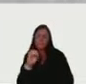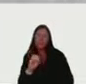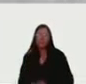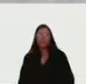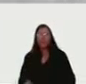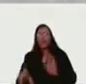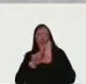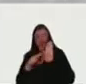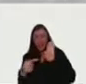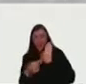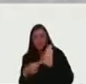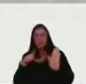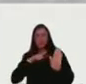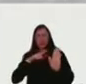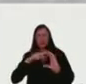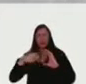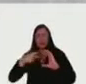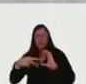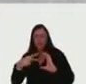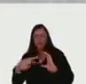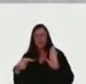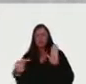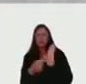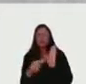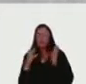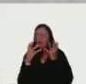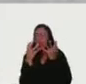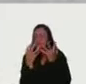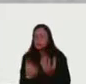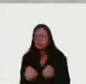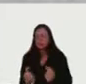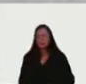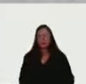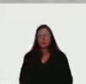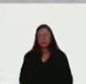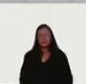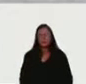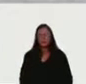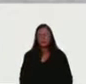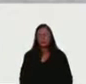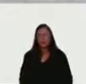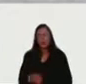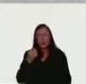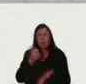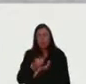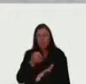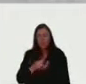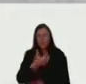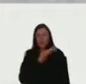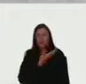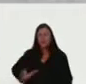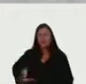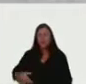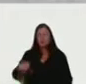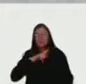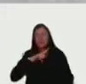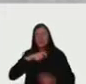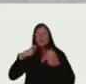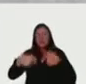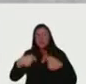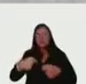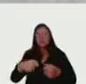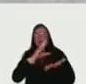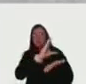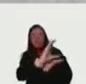uma legislação autorizativa, que obrigatoriamente o governo tem que mandar para cá.